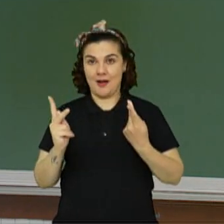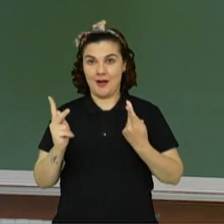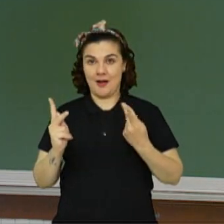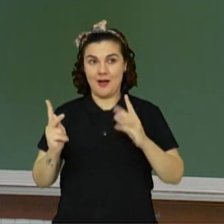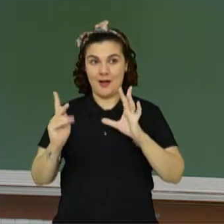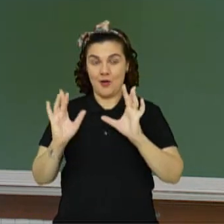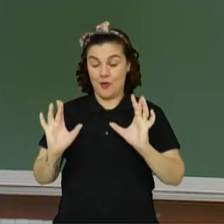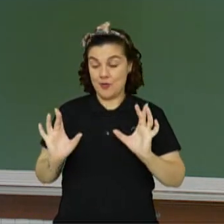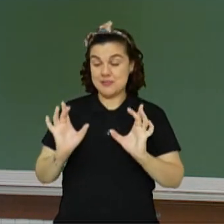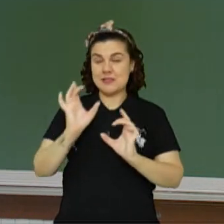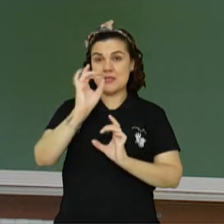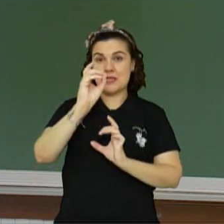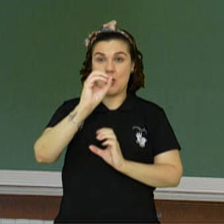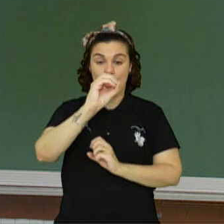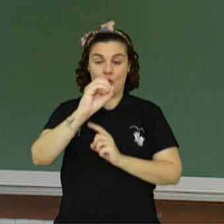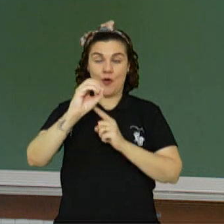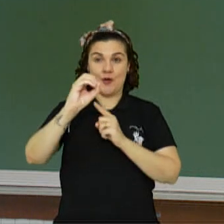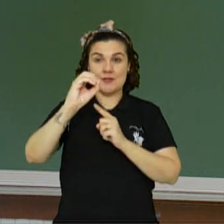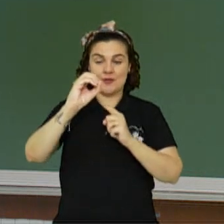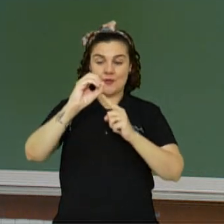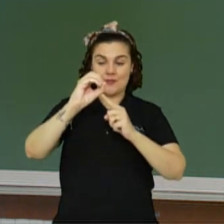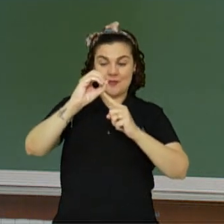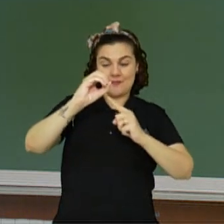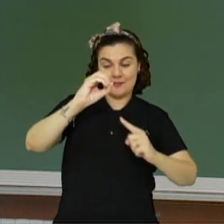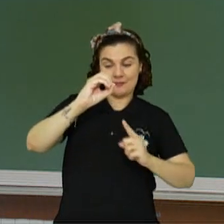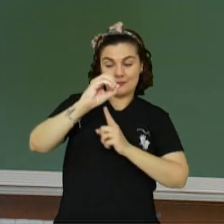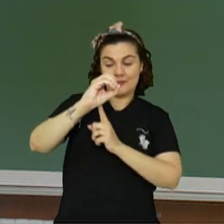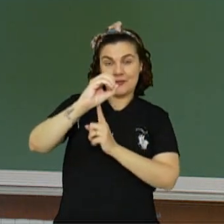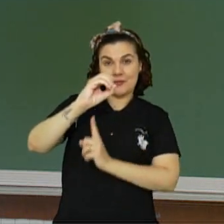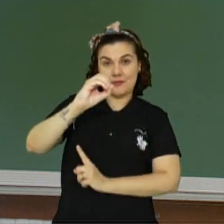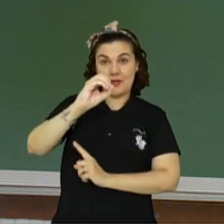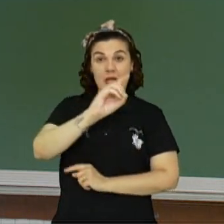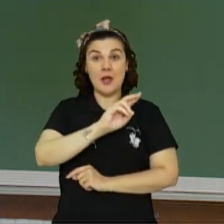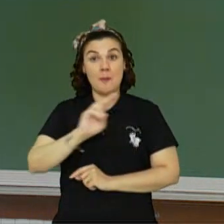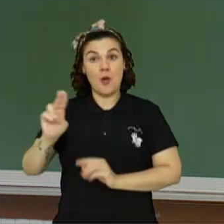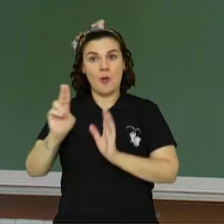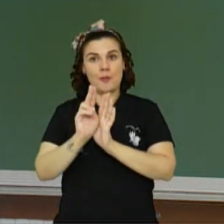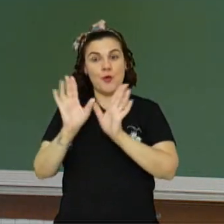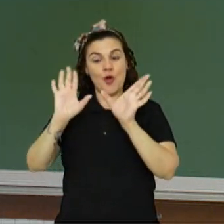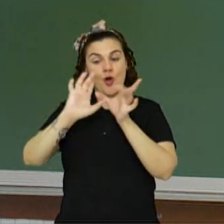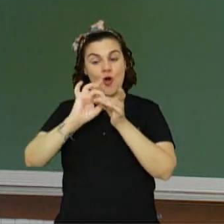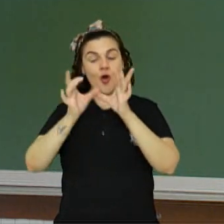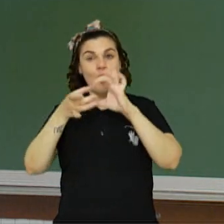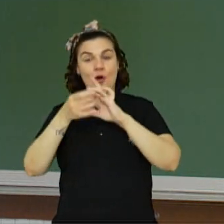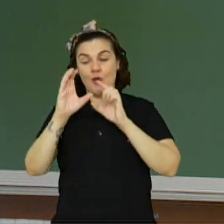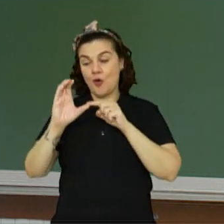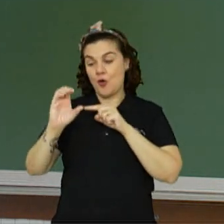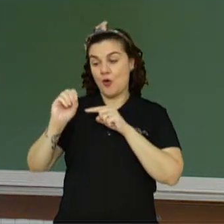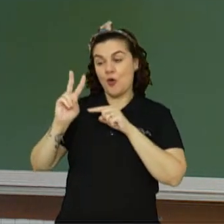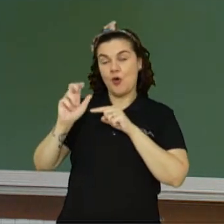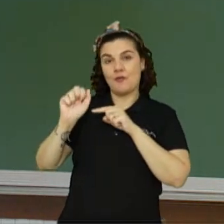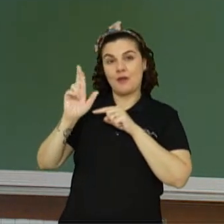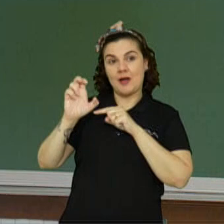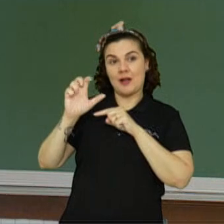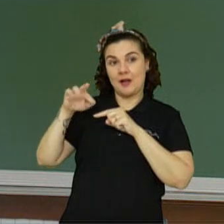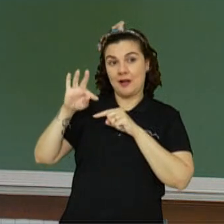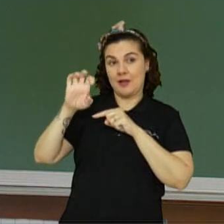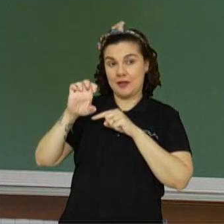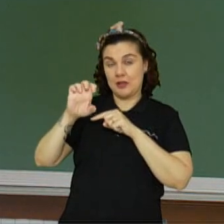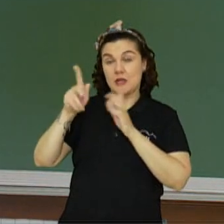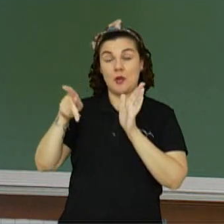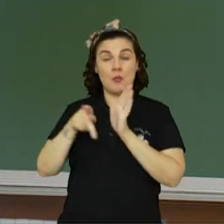se ligarem com o átomo de oxigênio, por ligação covalente, que é aquela ligação onde os átomos